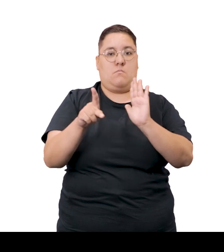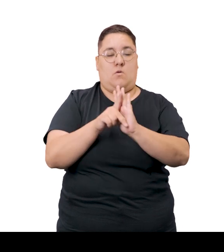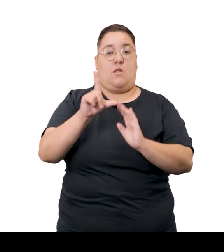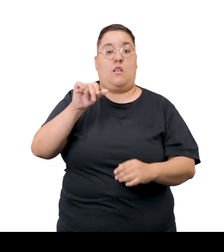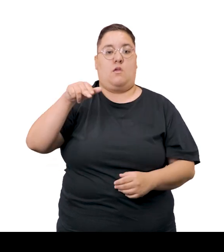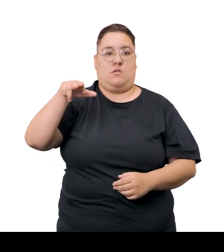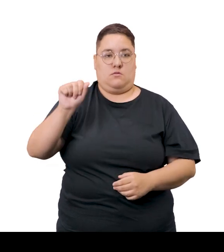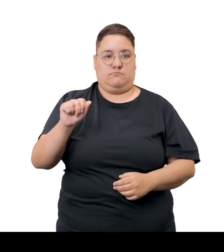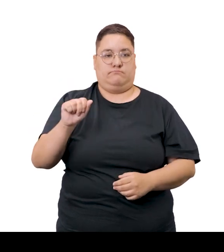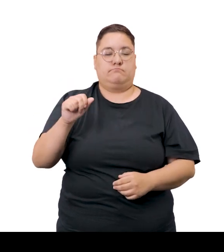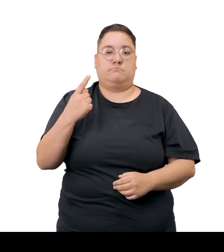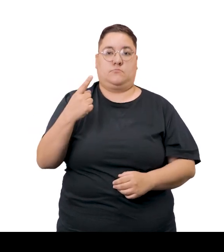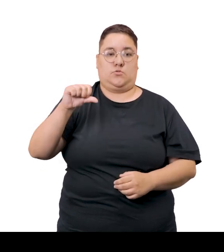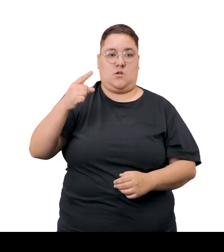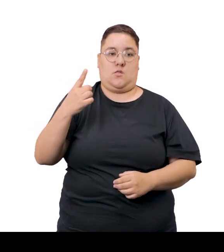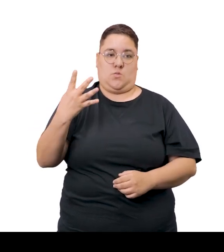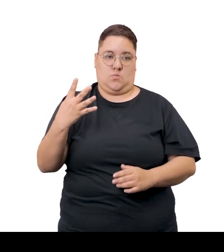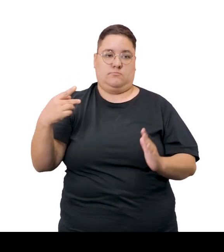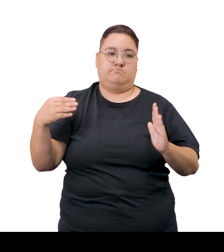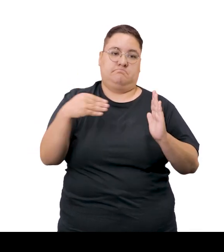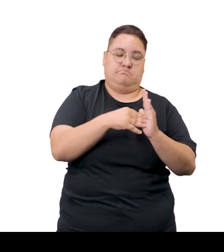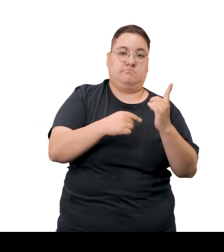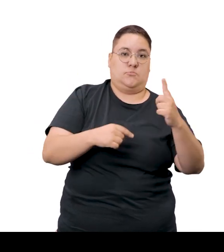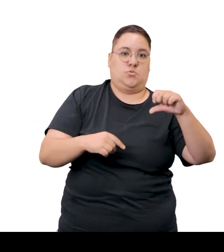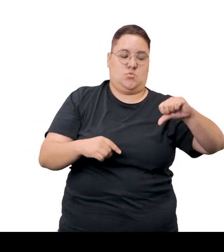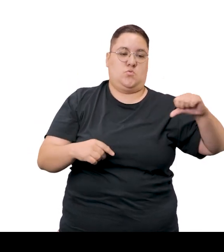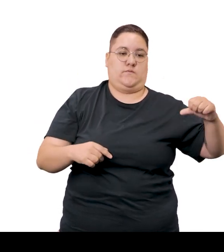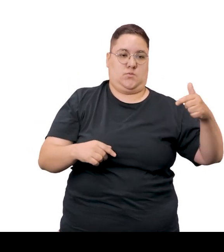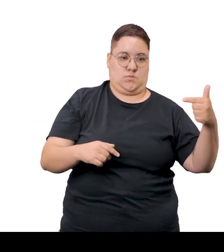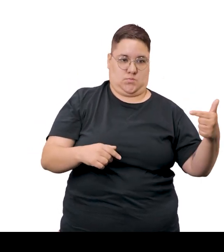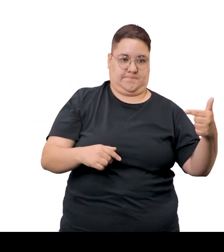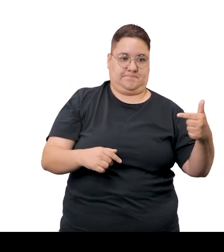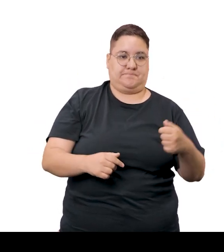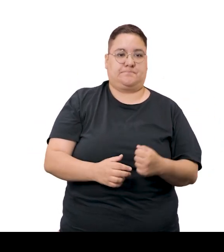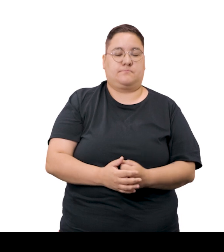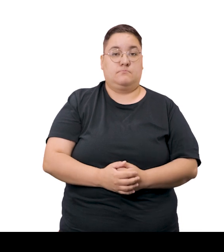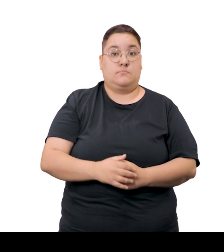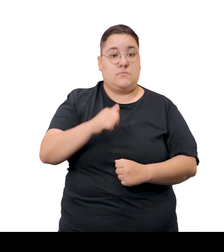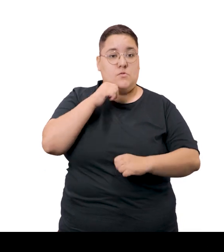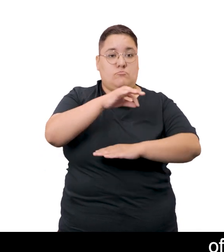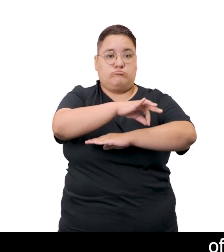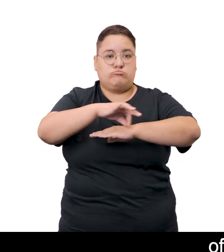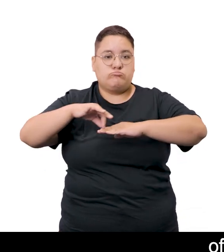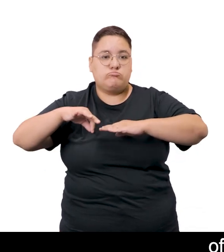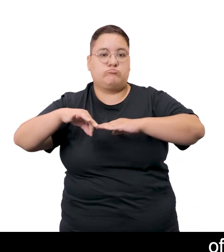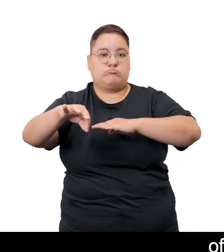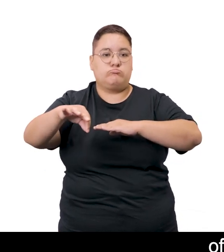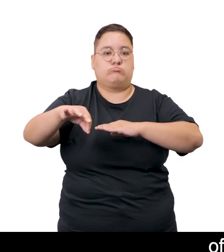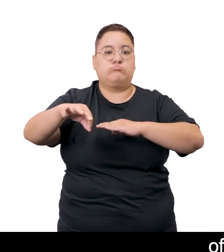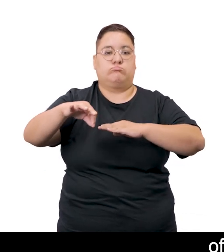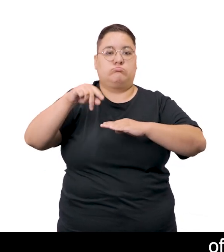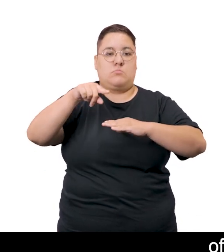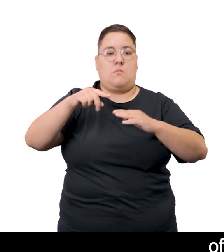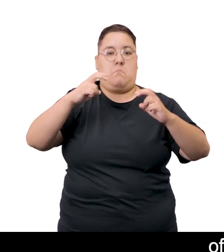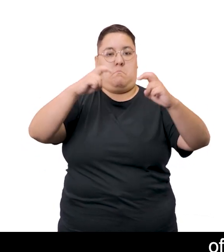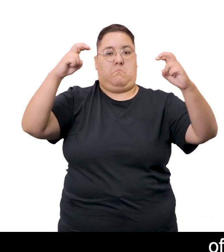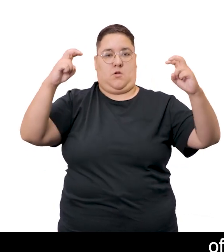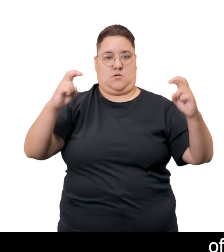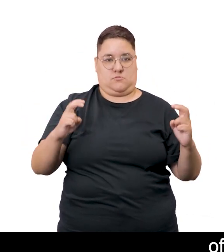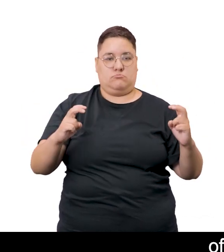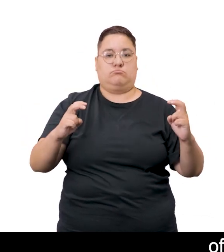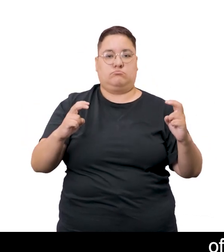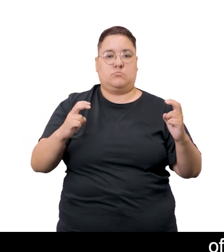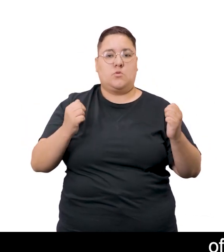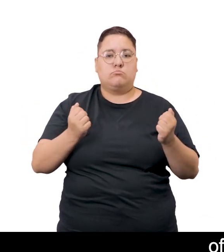a 1992, arquiteta que concebeu o edifício do MASP, oferecendo um diálogo